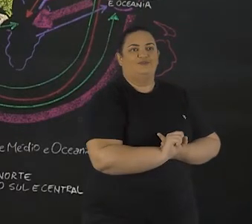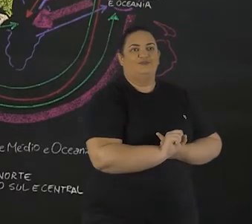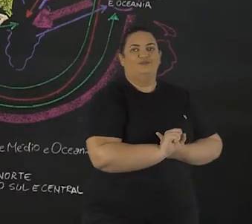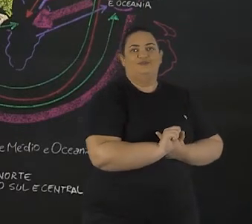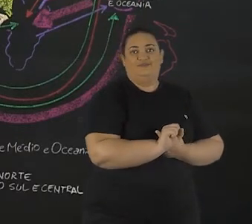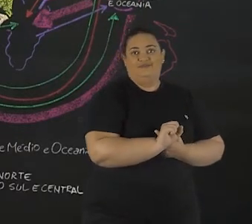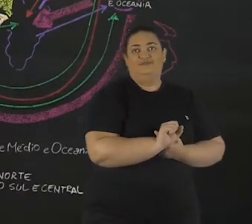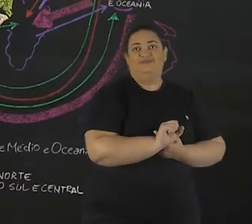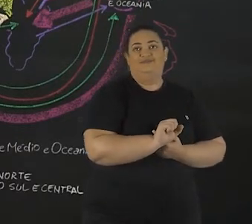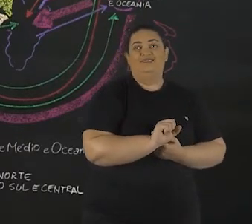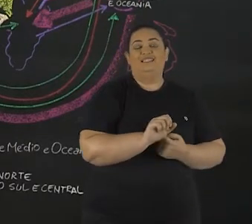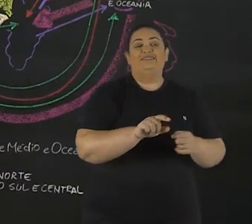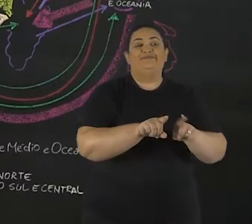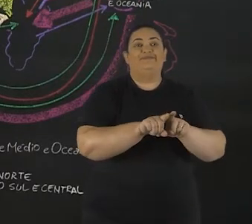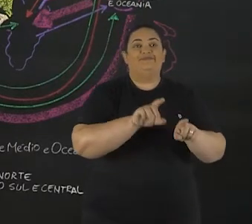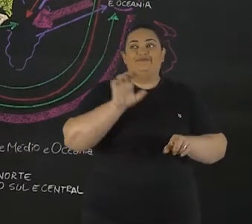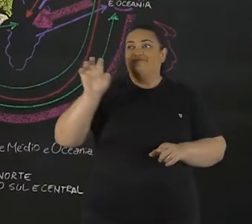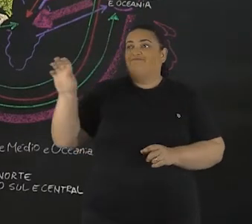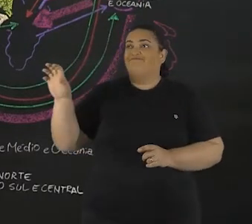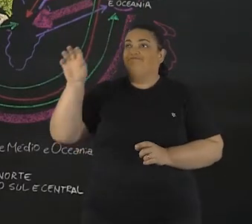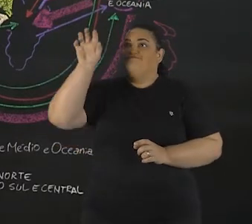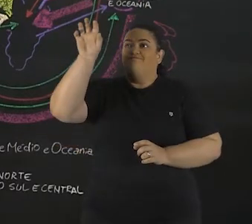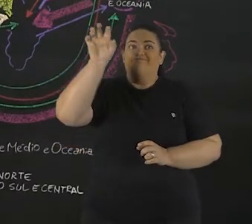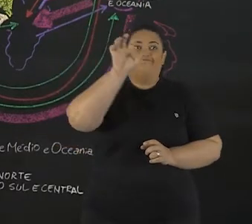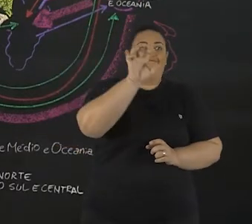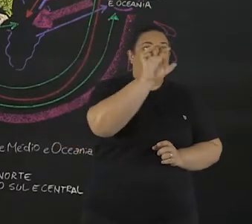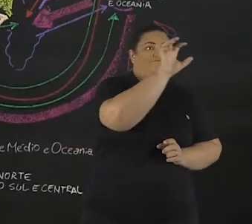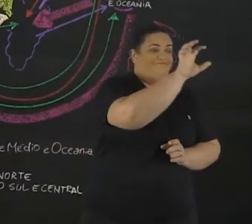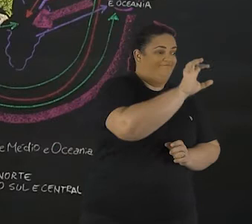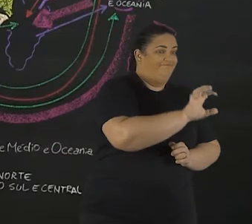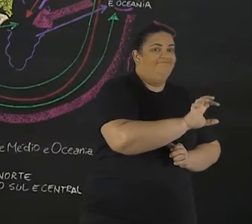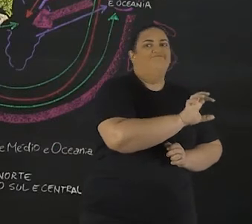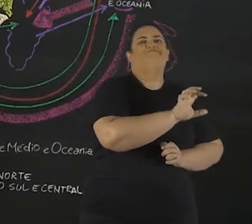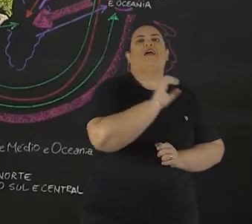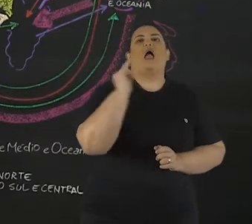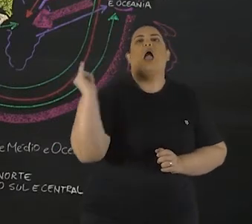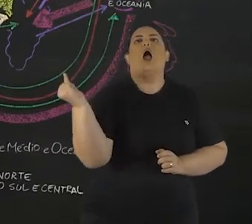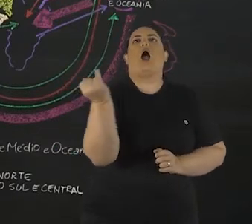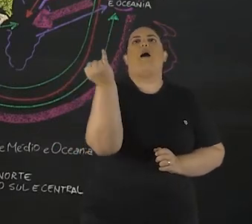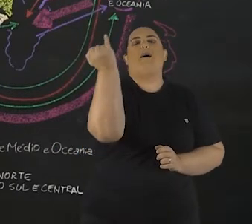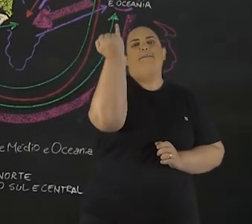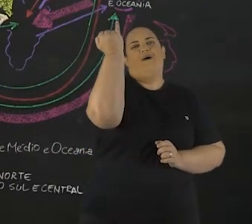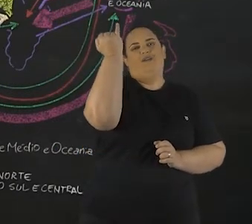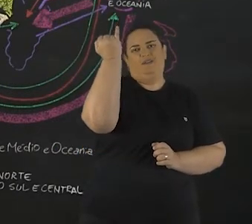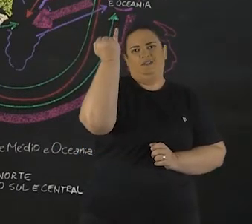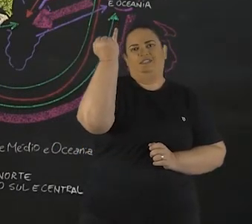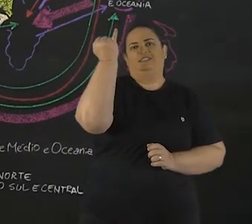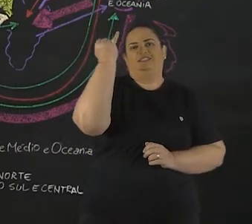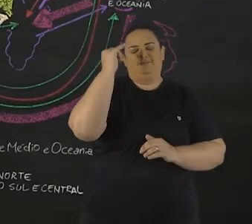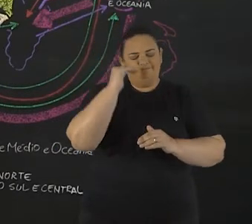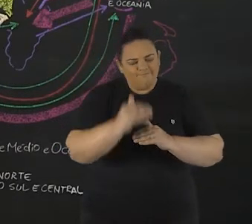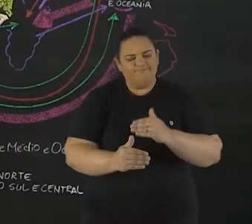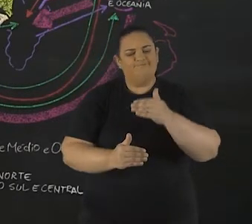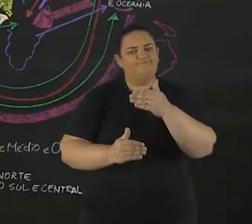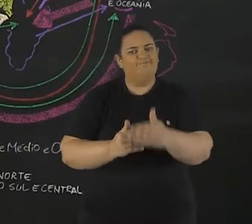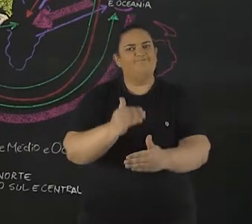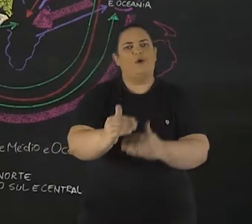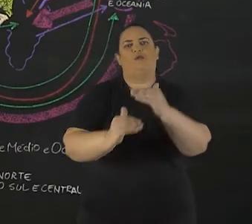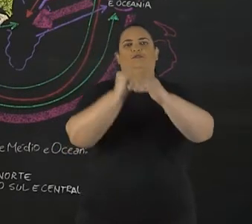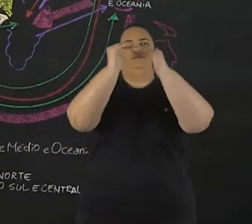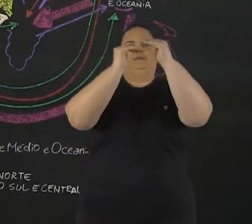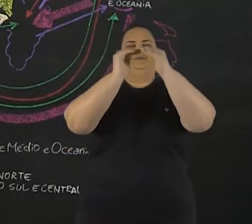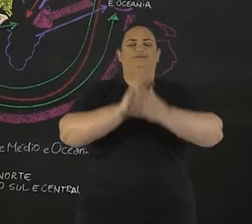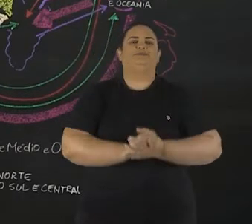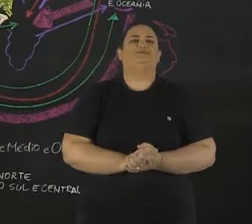Norte. Todas essas áreas vão ser extremamente importantes no desenvolvimento desse processo. Agora, vamos entender